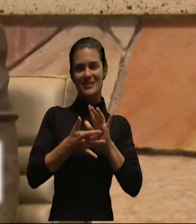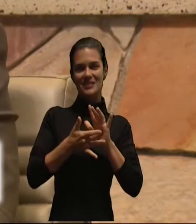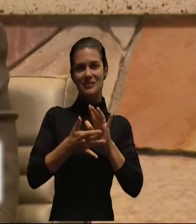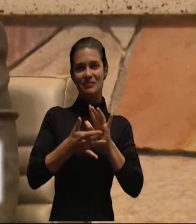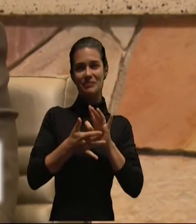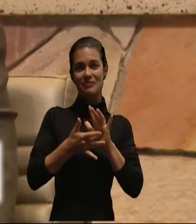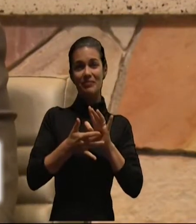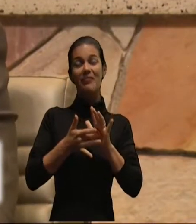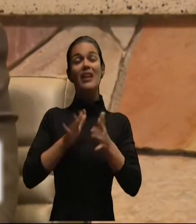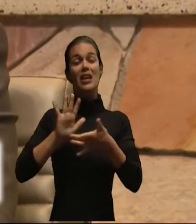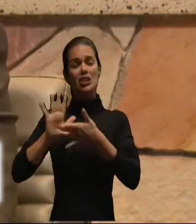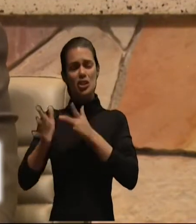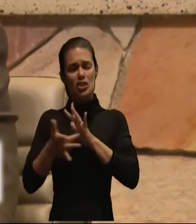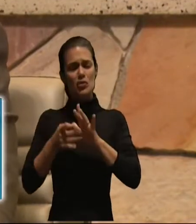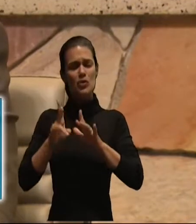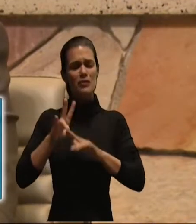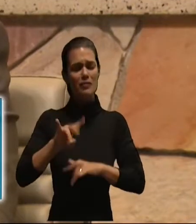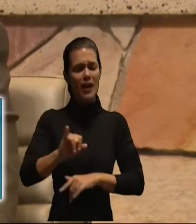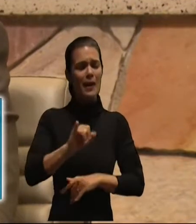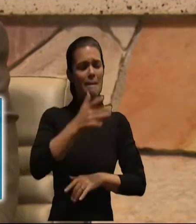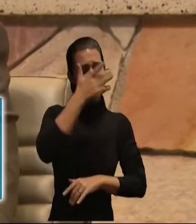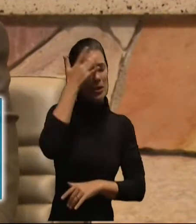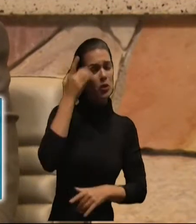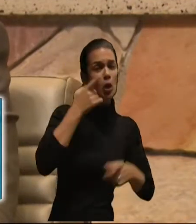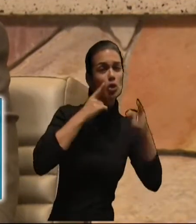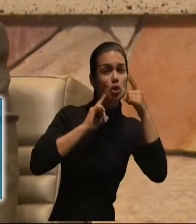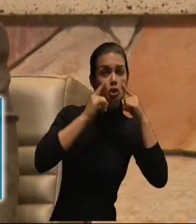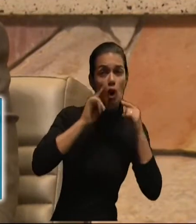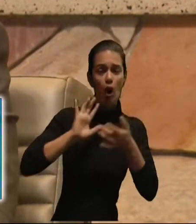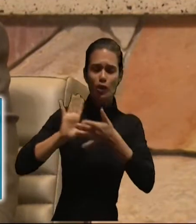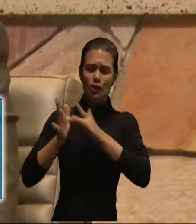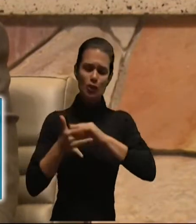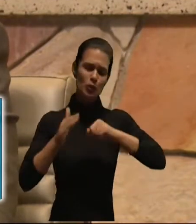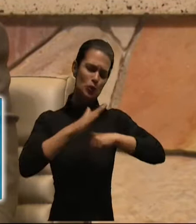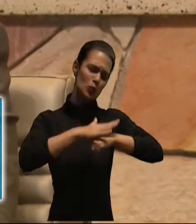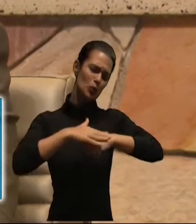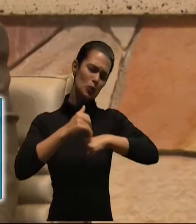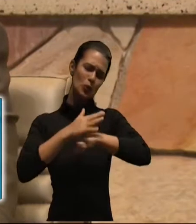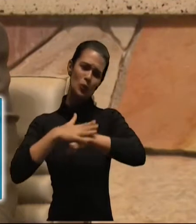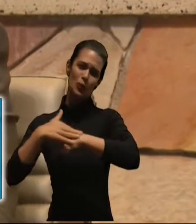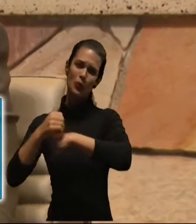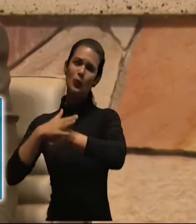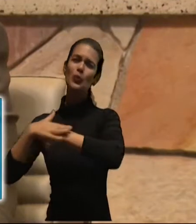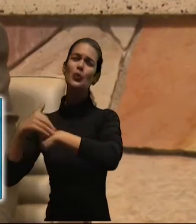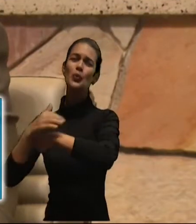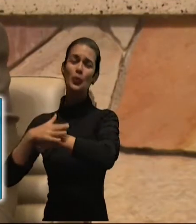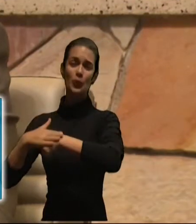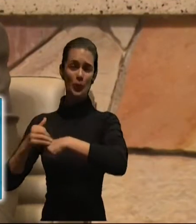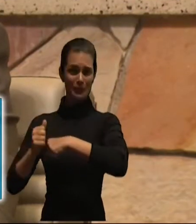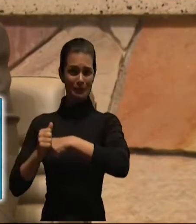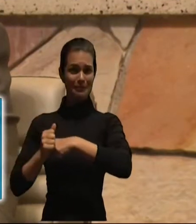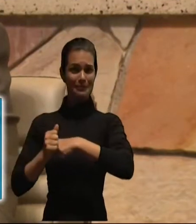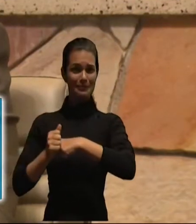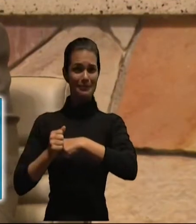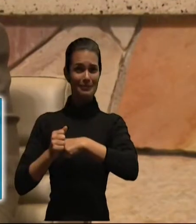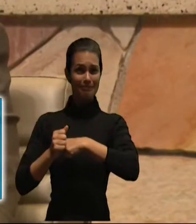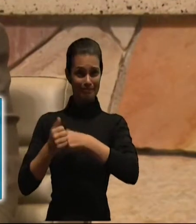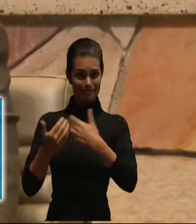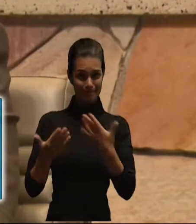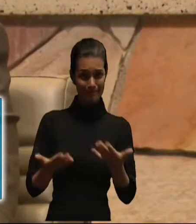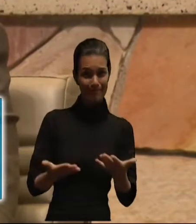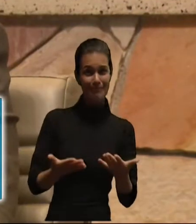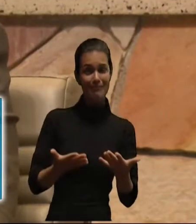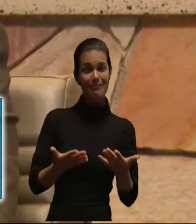consolar todos os que choram e a pôr sobre os que em Sião estão de luto uma coroa em vez